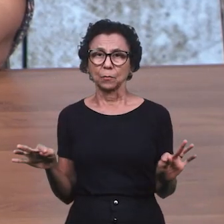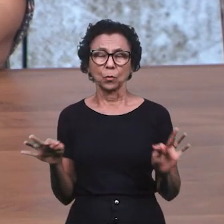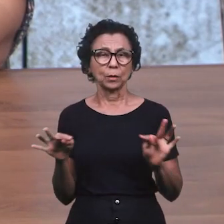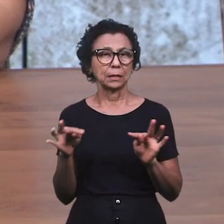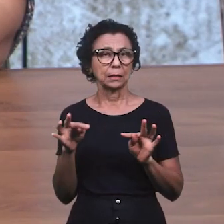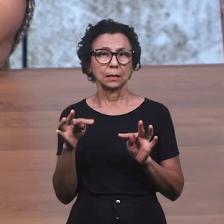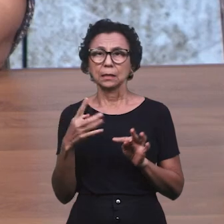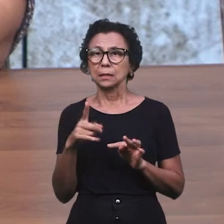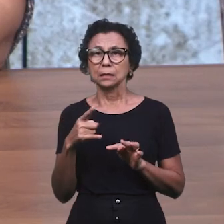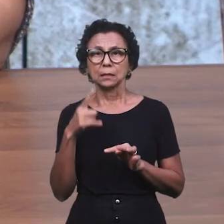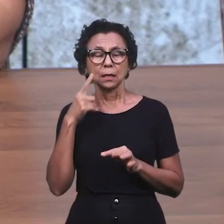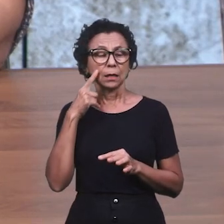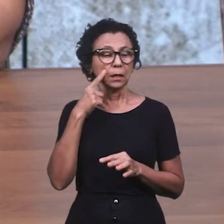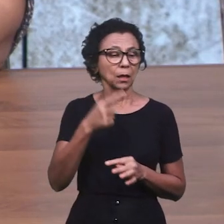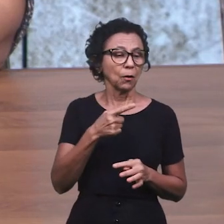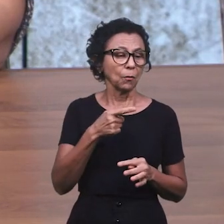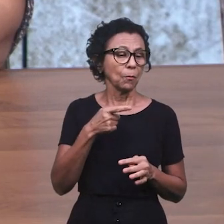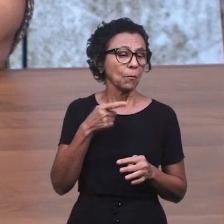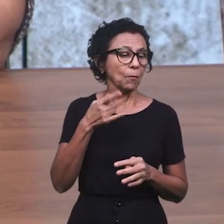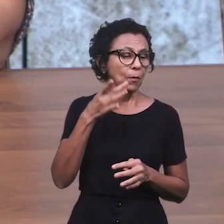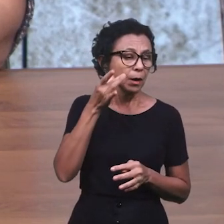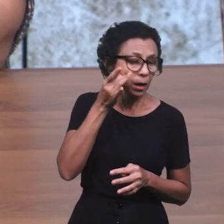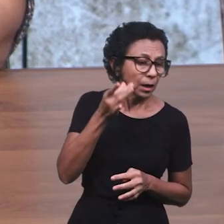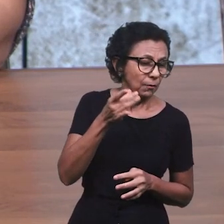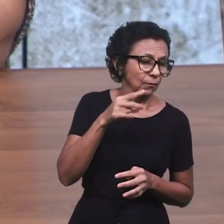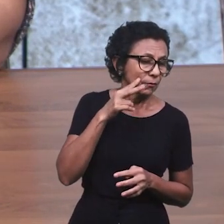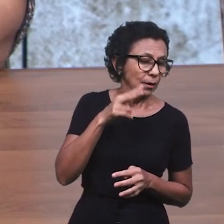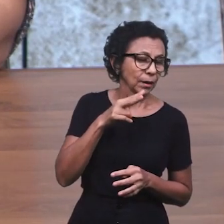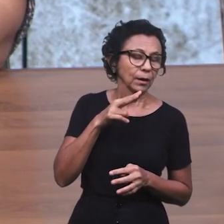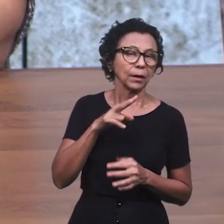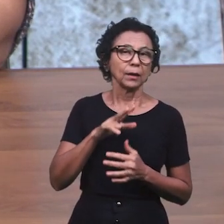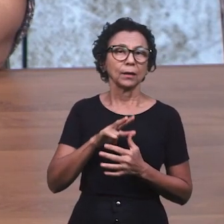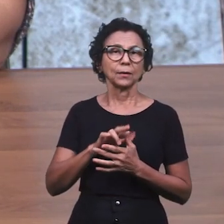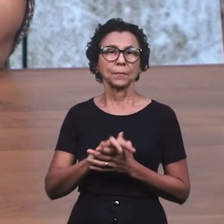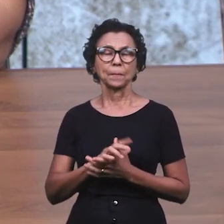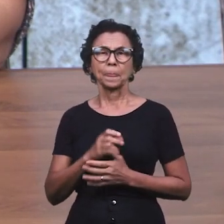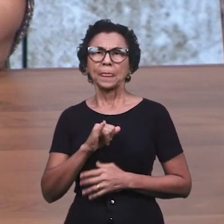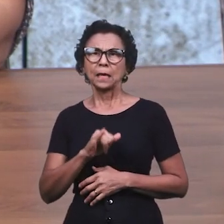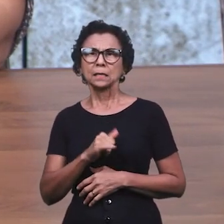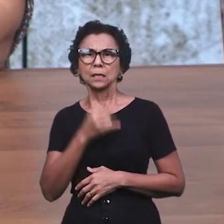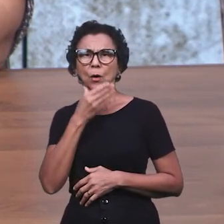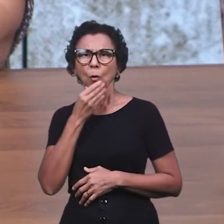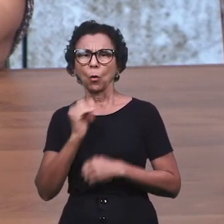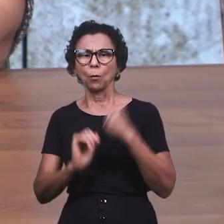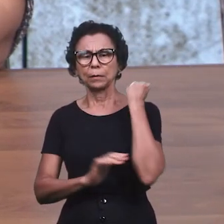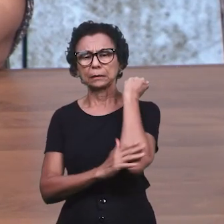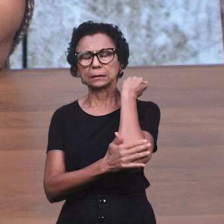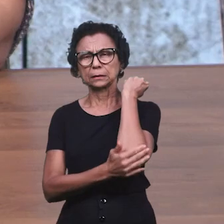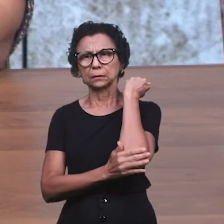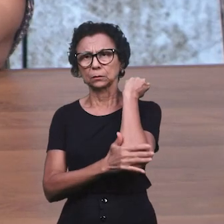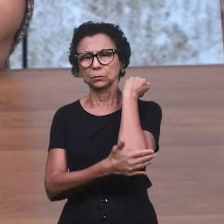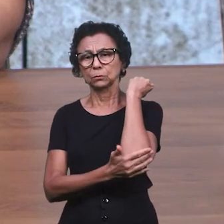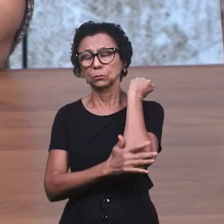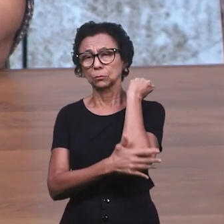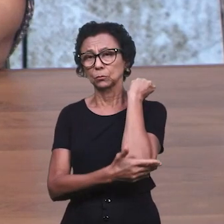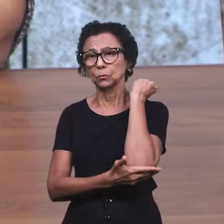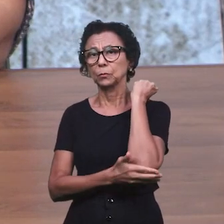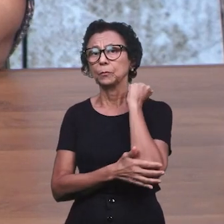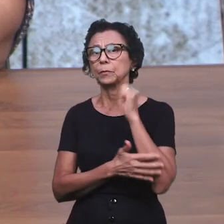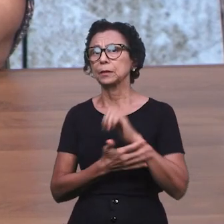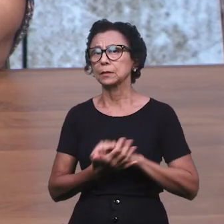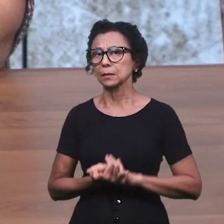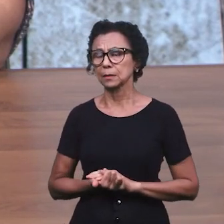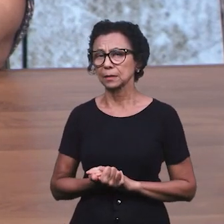apanhada, e o espírito de ciúmes vier sobre ele, e de sua mulher tiver ciúmes, por ela se